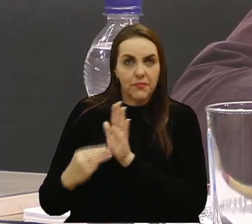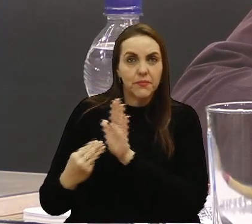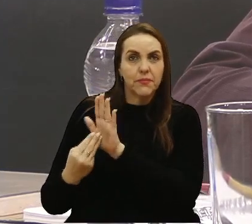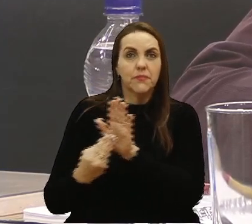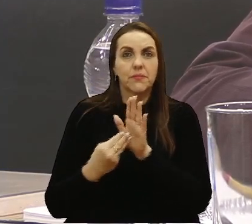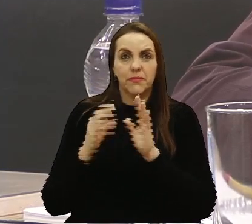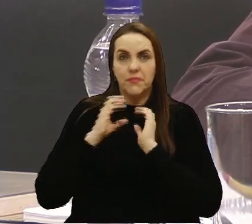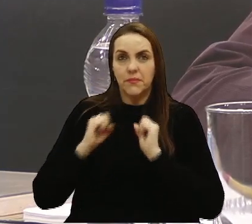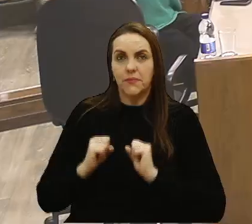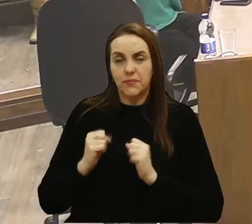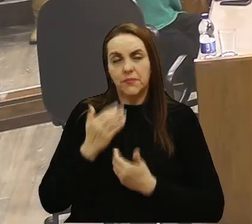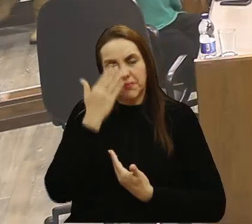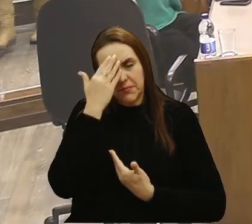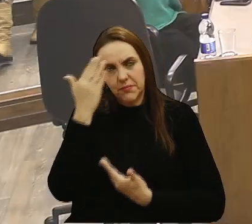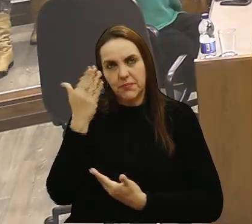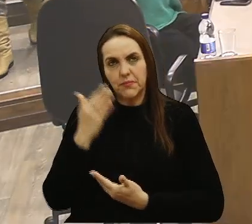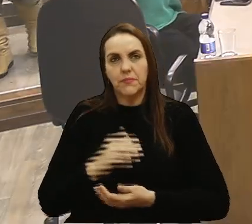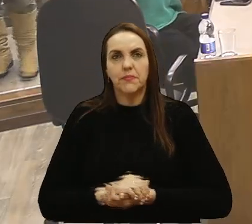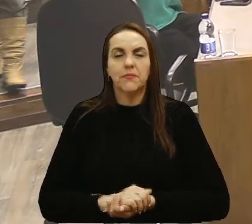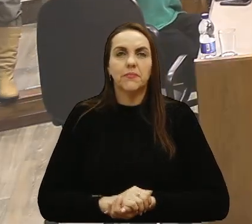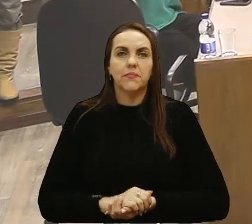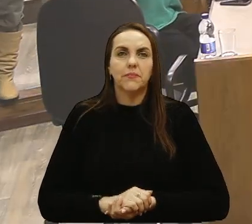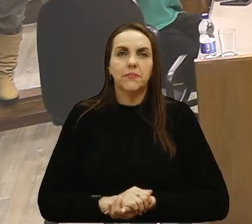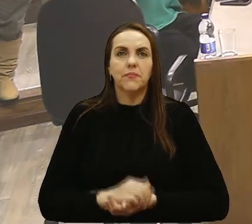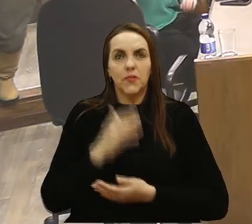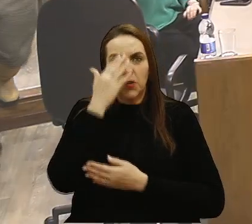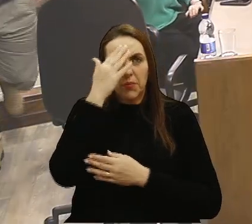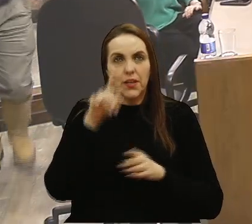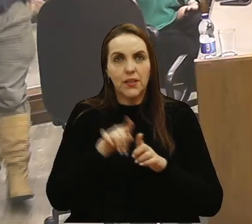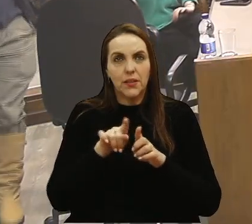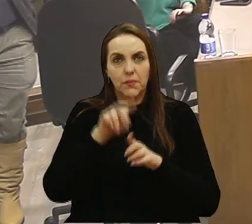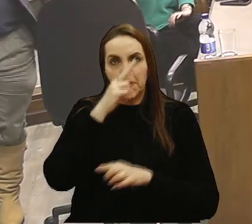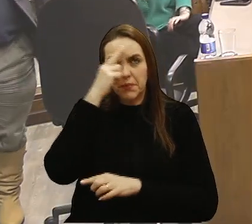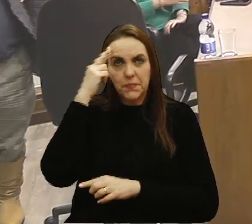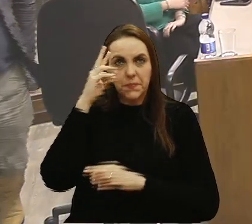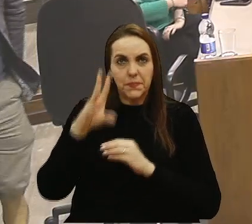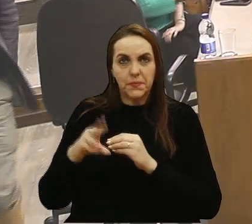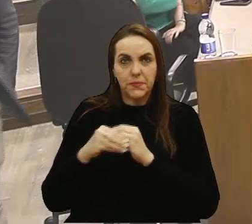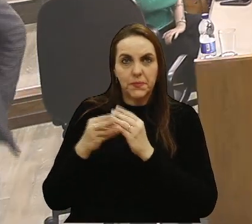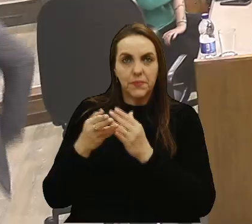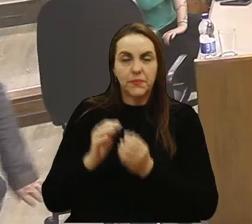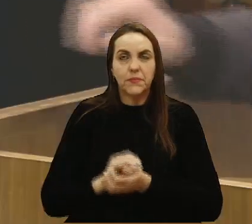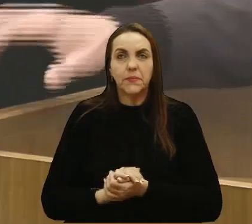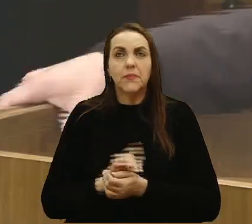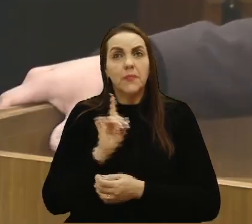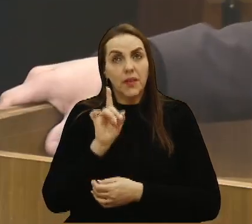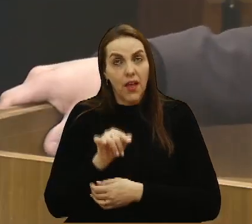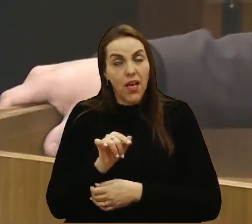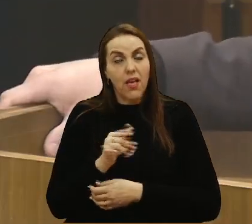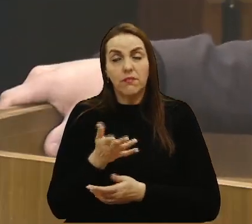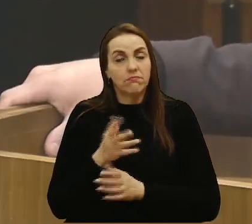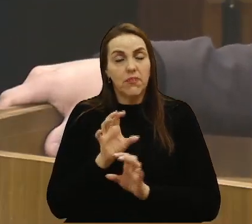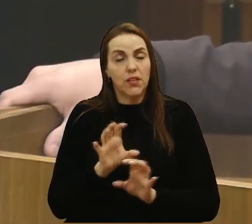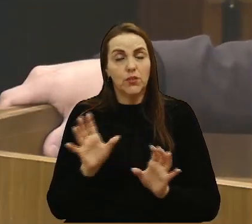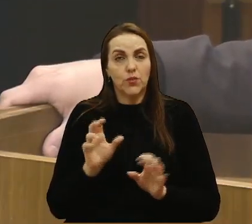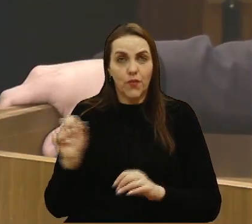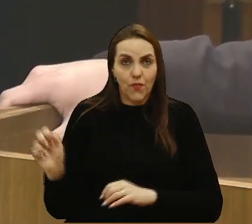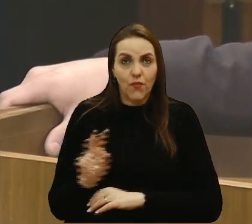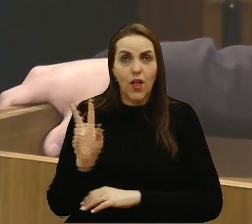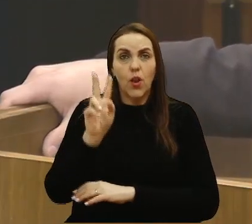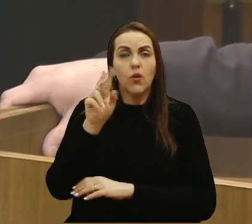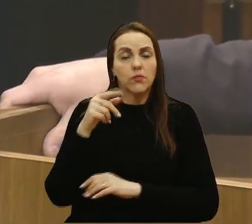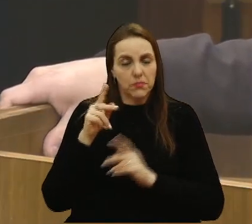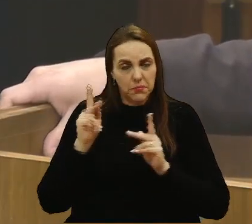Boa tarde. Obrigado. Obrigado pelas suas considerações, vereador Rafael Bueno. É isso aí. Valorizar quem de